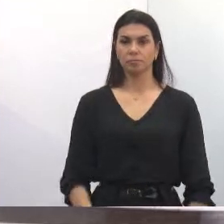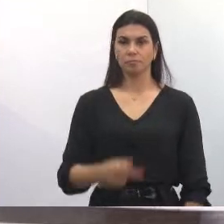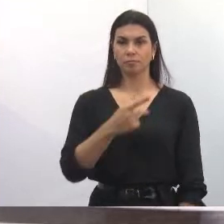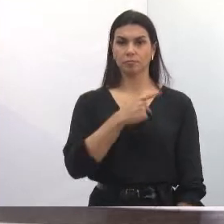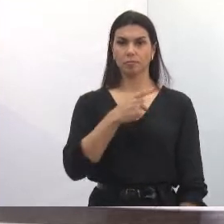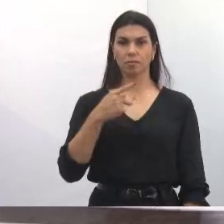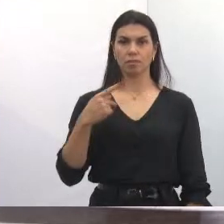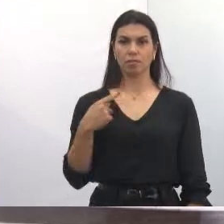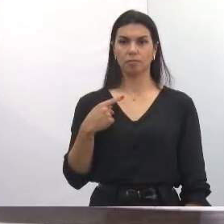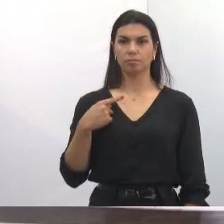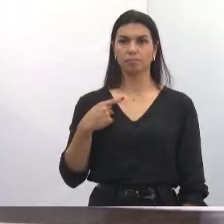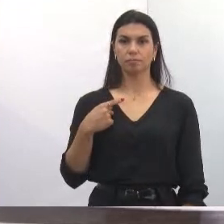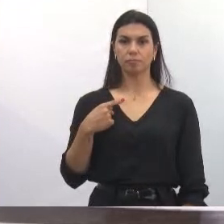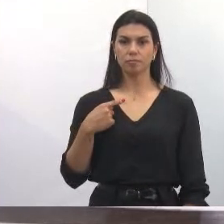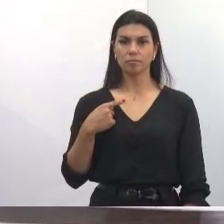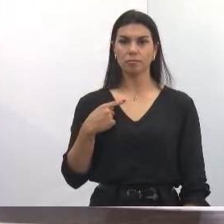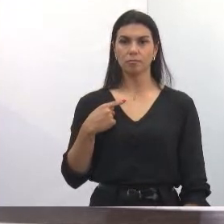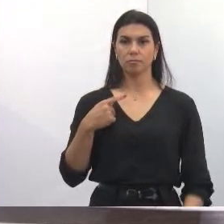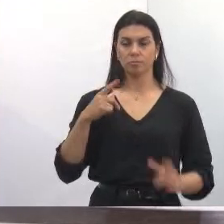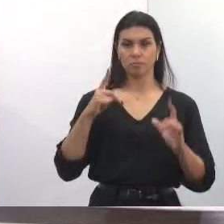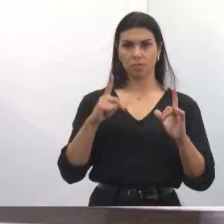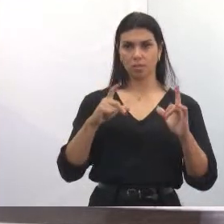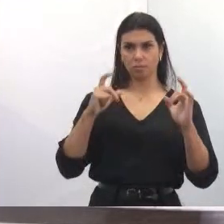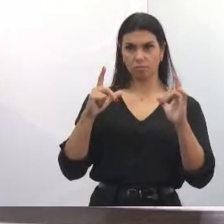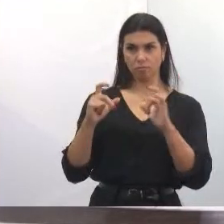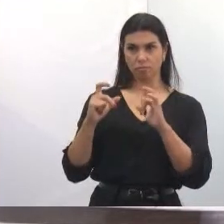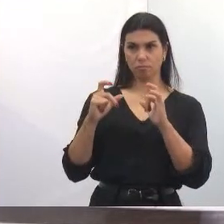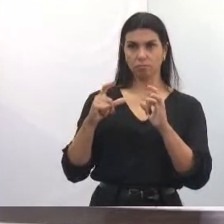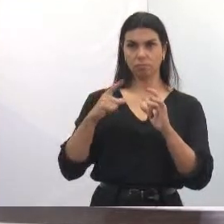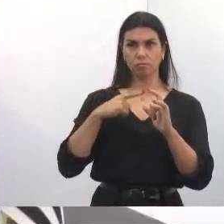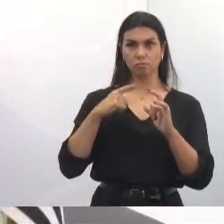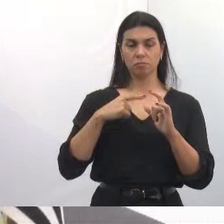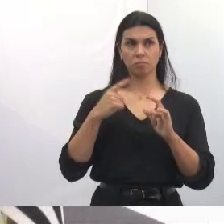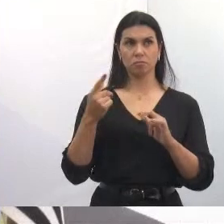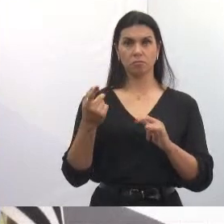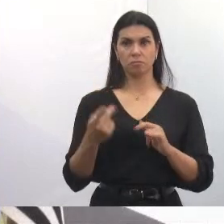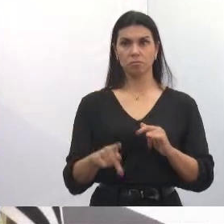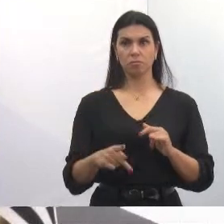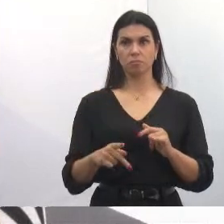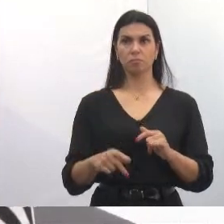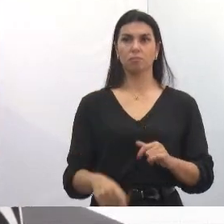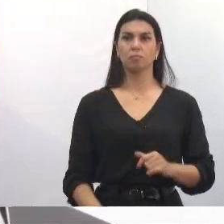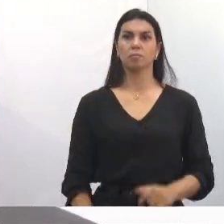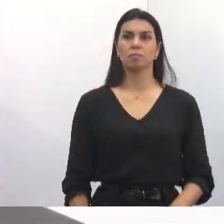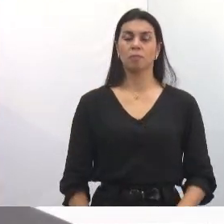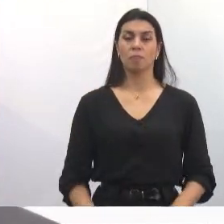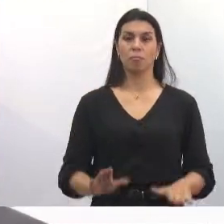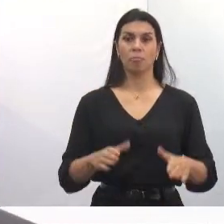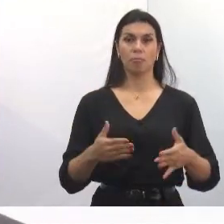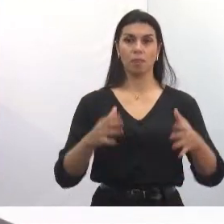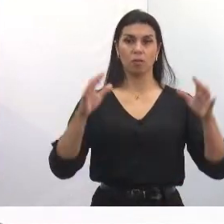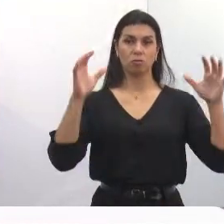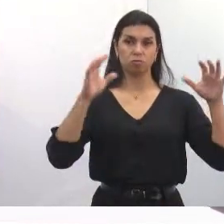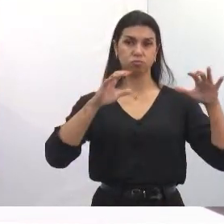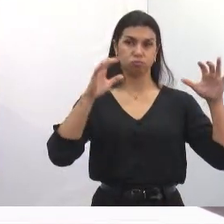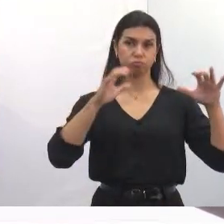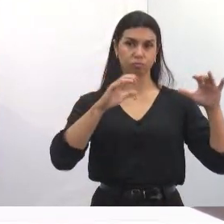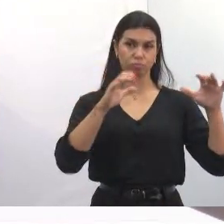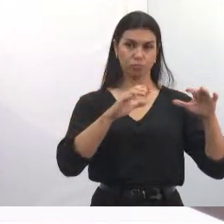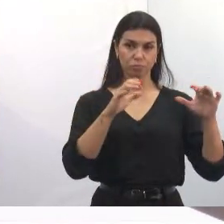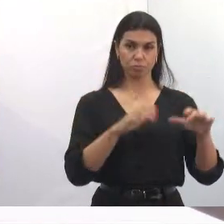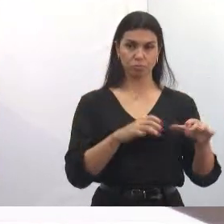Presidente, eu estou com as fotos aqui, Jardim Veranejal. Quando chove, fica desse jeito